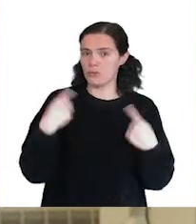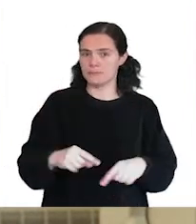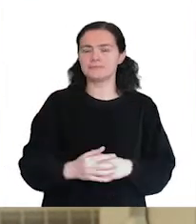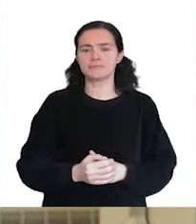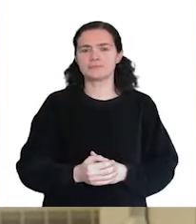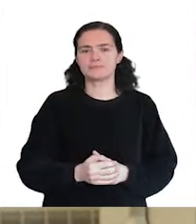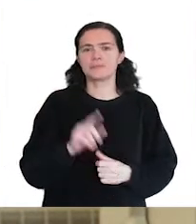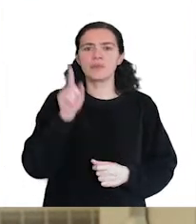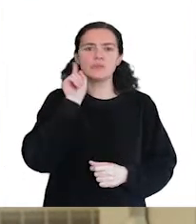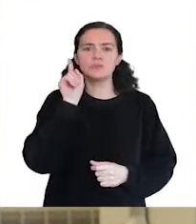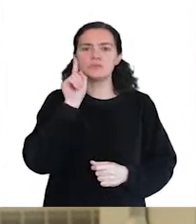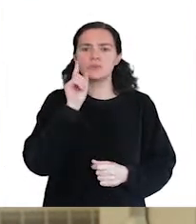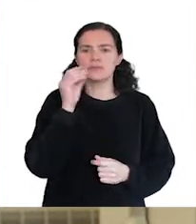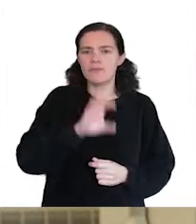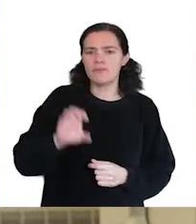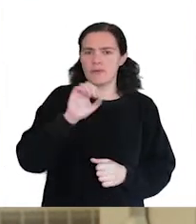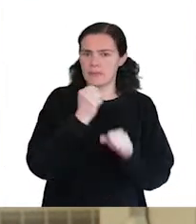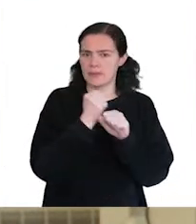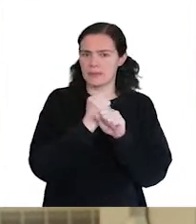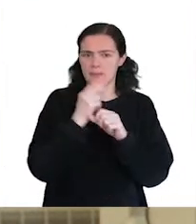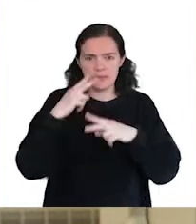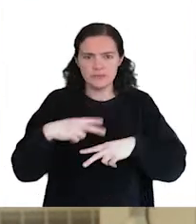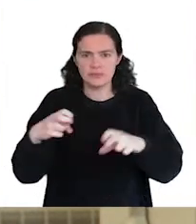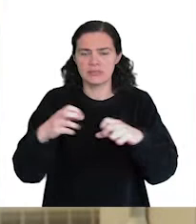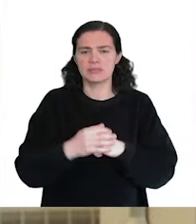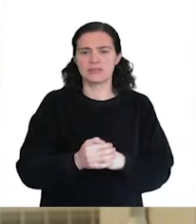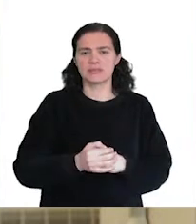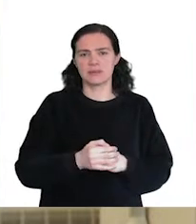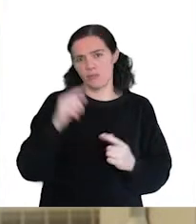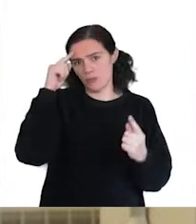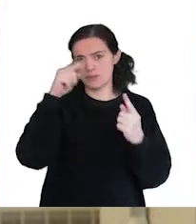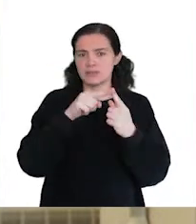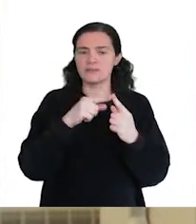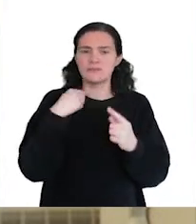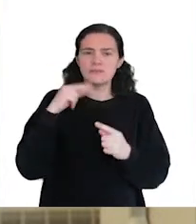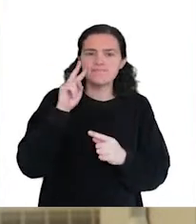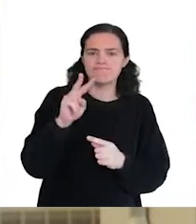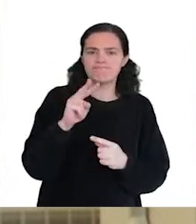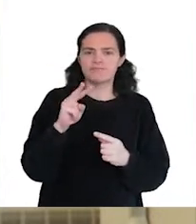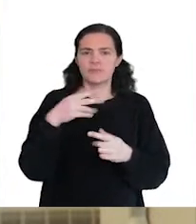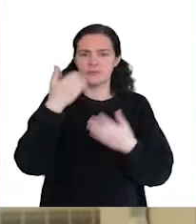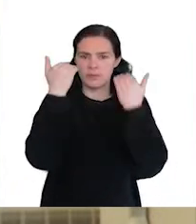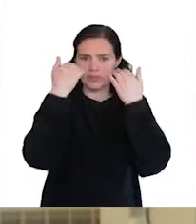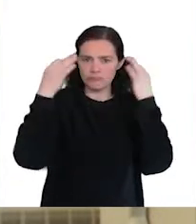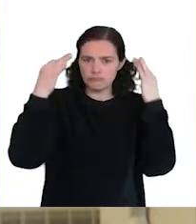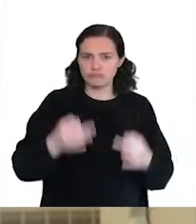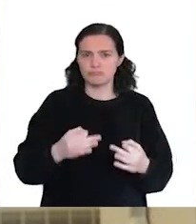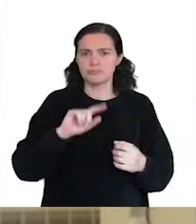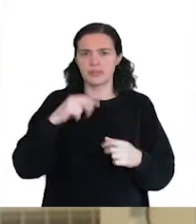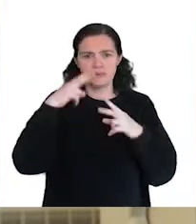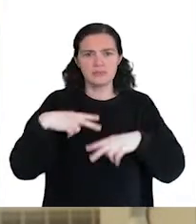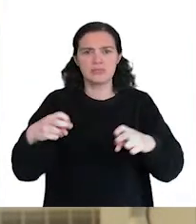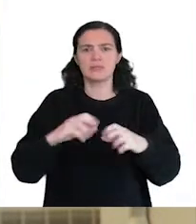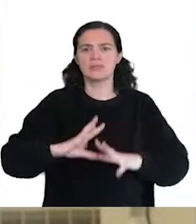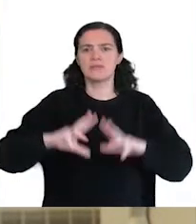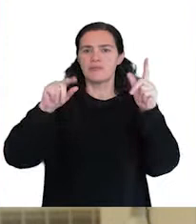é um importantíssimo instrumento de trabalho e de investigação para um olhar mais informado e para toda